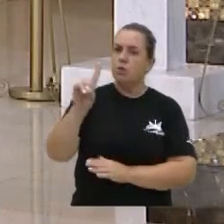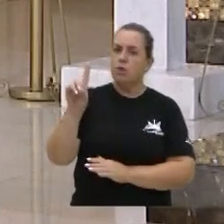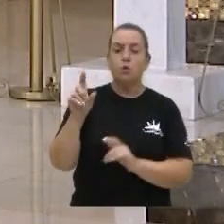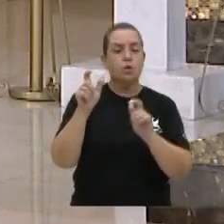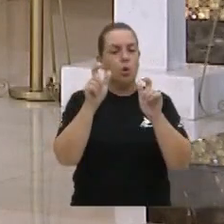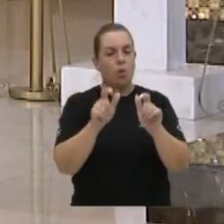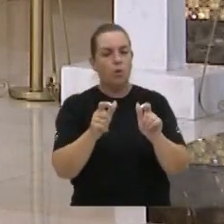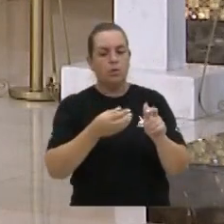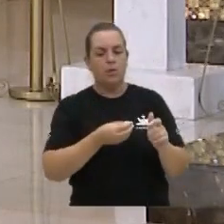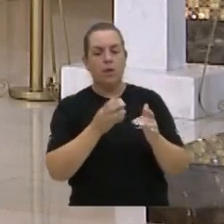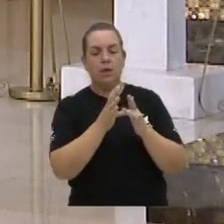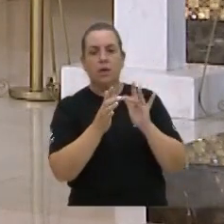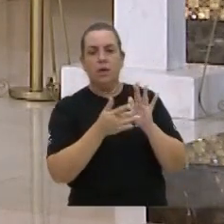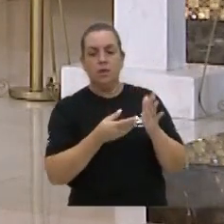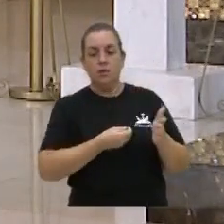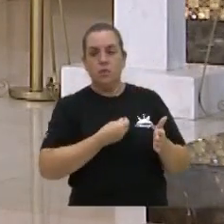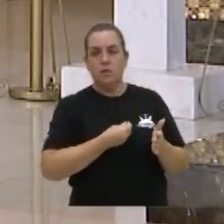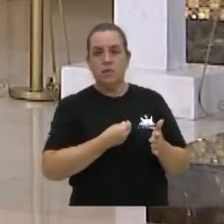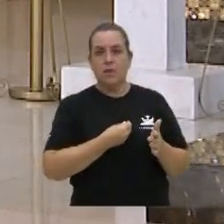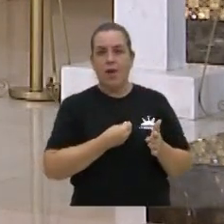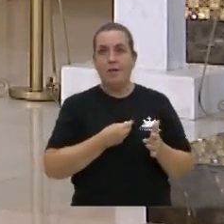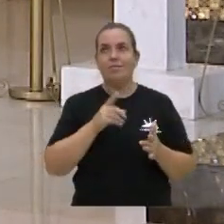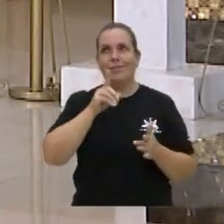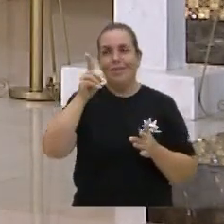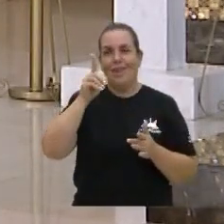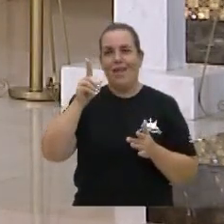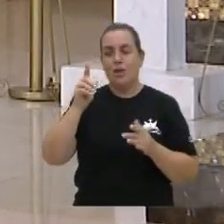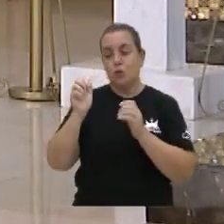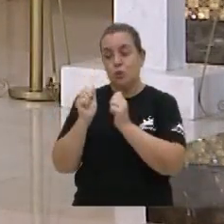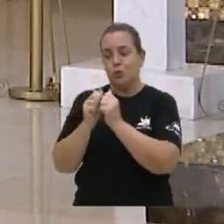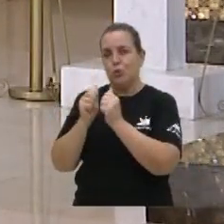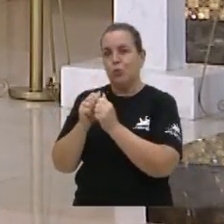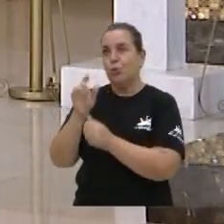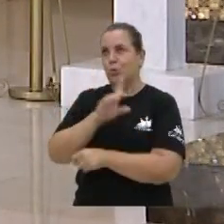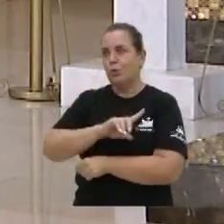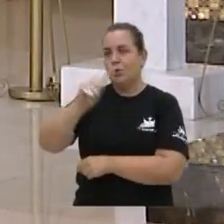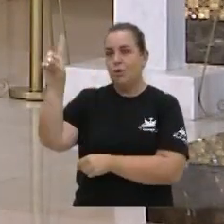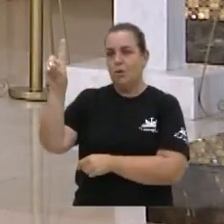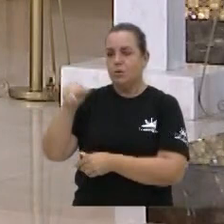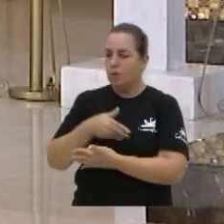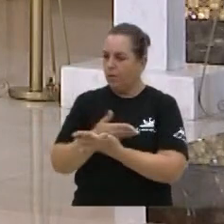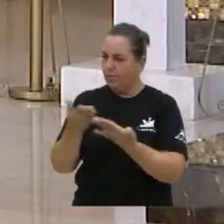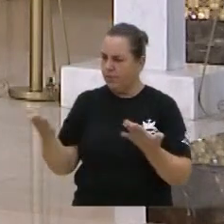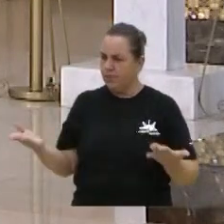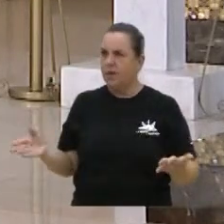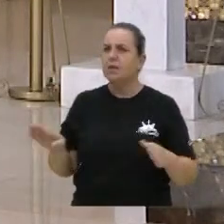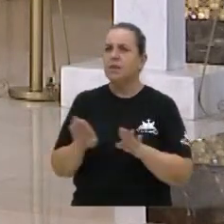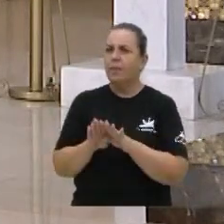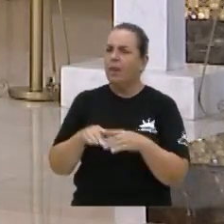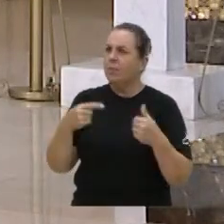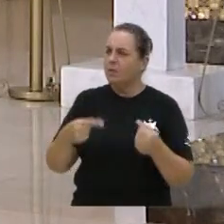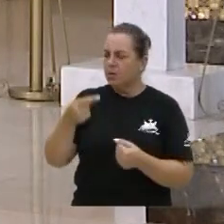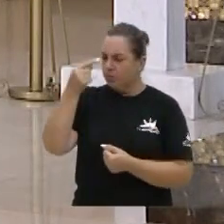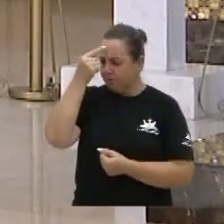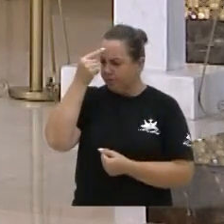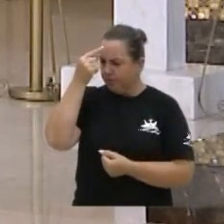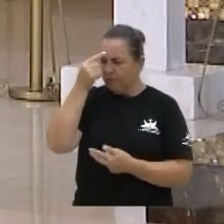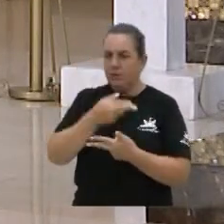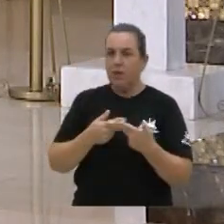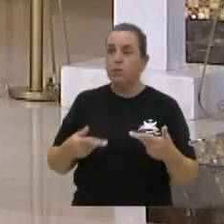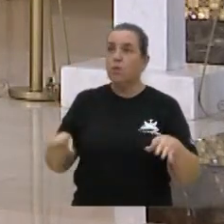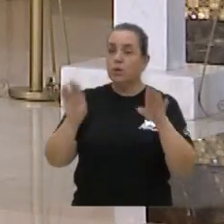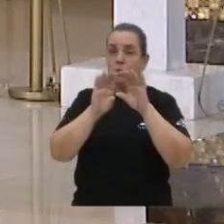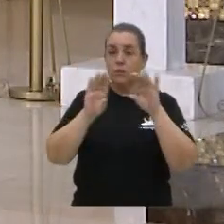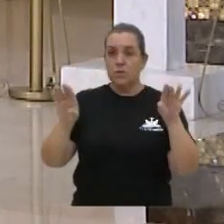Cristo, sentado à direita de Deus. Aspirai as coisas celestes e não